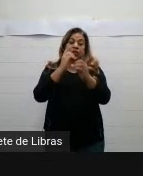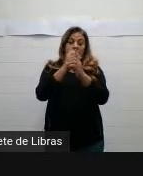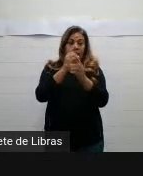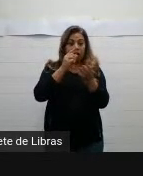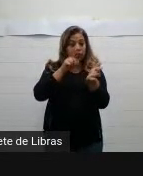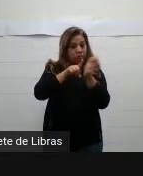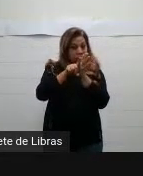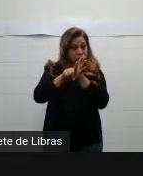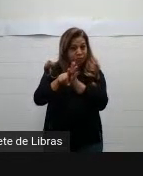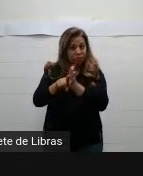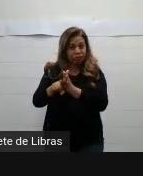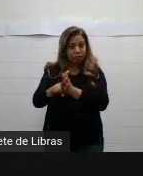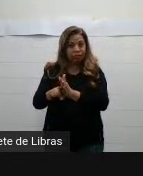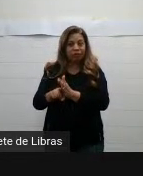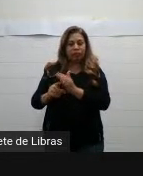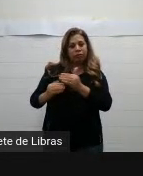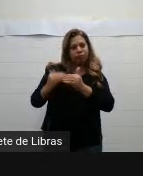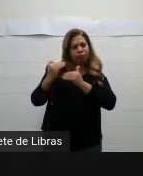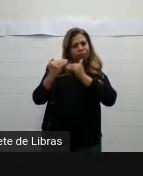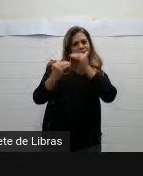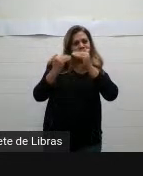pudéssemos construir